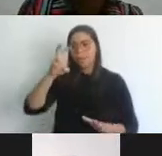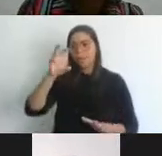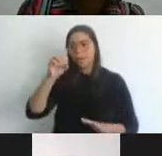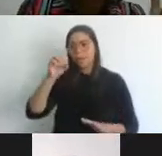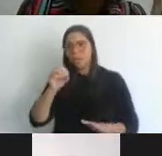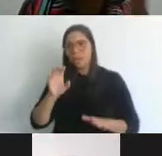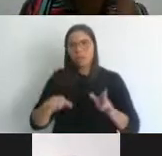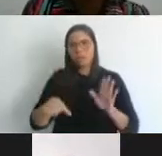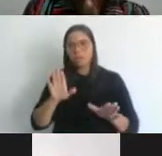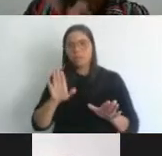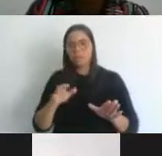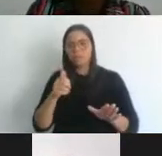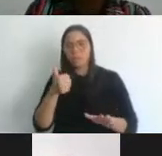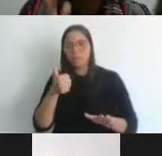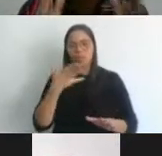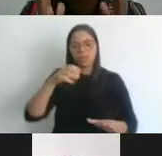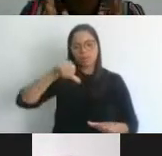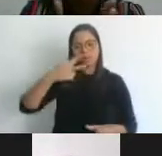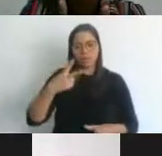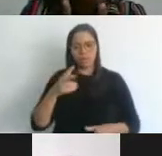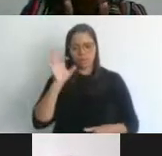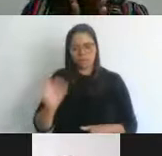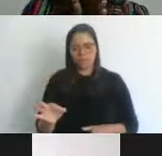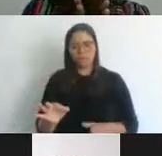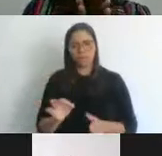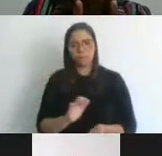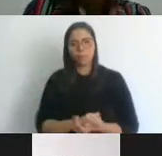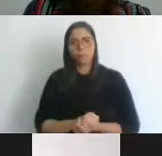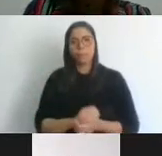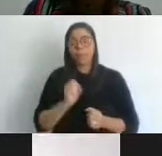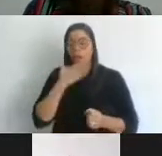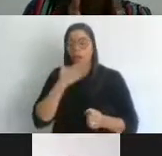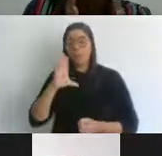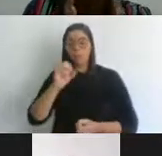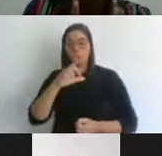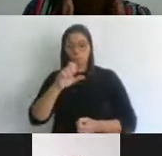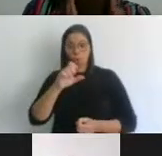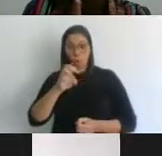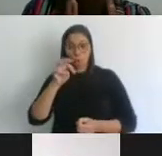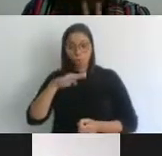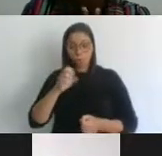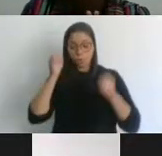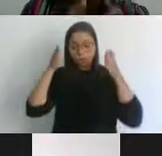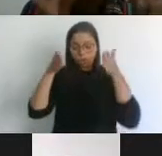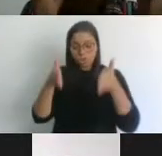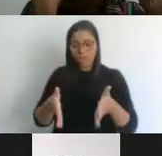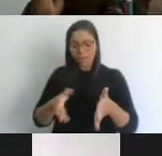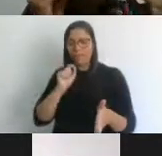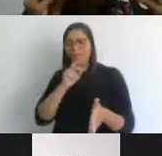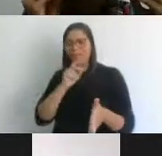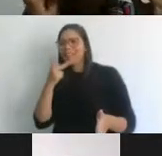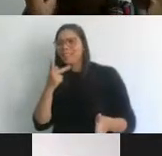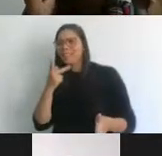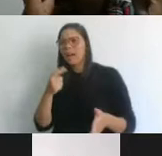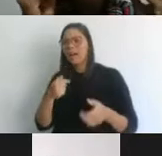foi anjo 1492 então quando Colombo chega ali que aquele dia que é que o grosso vai disse quando ele